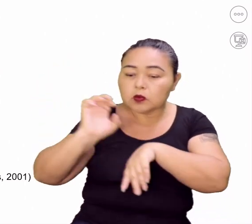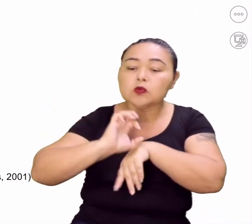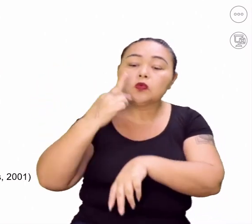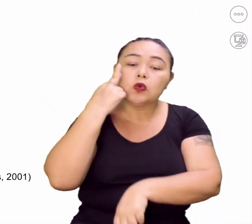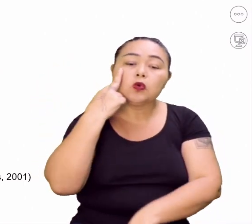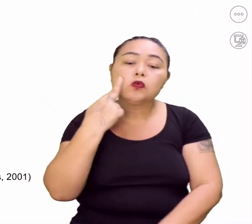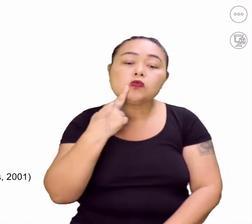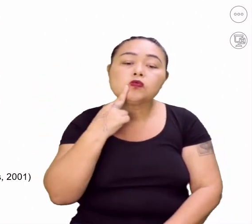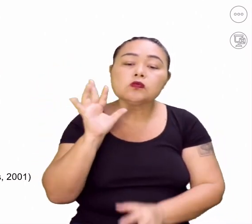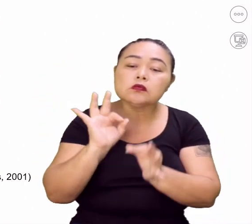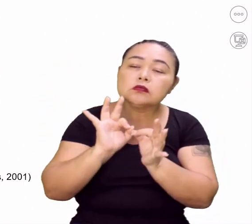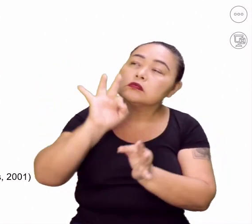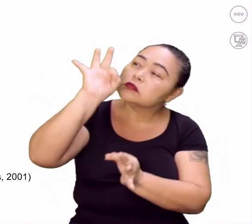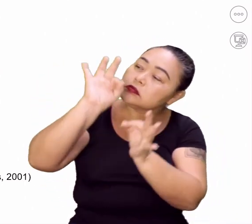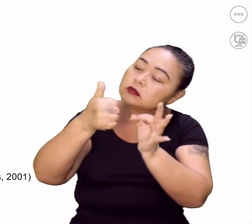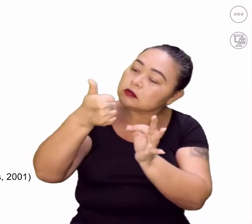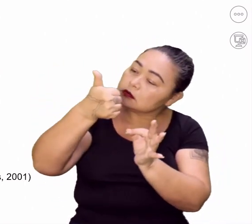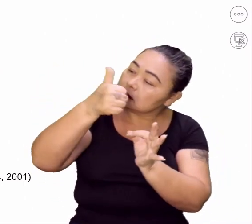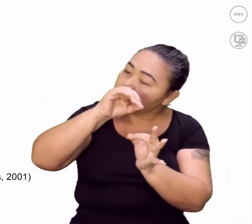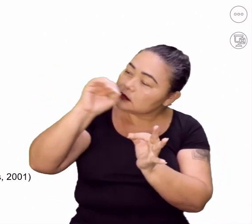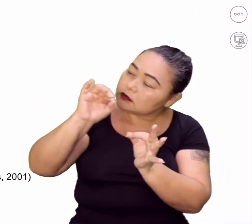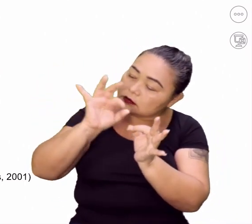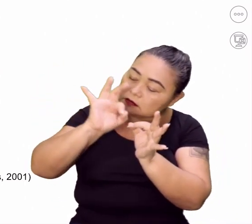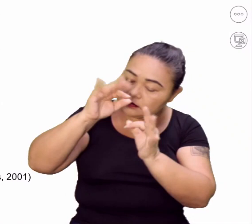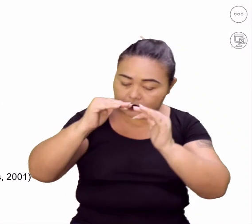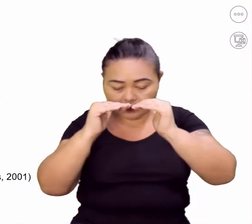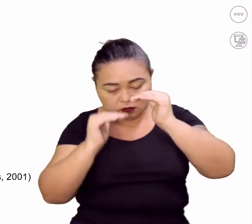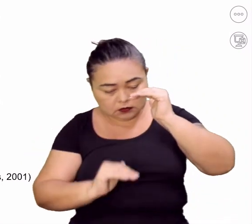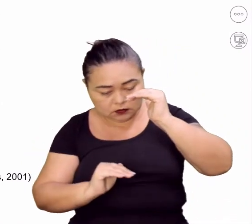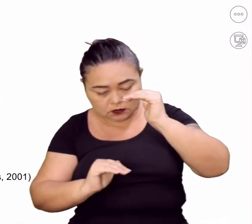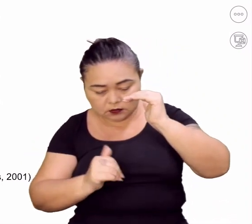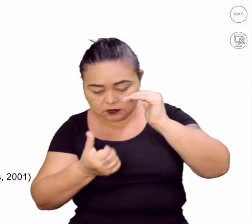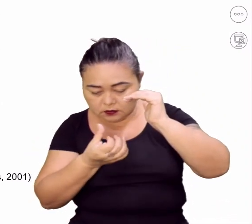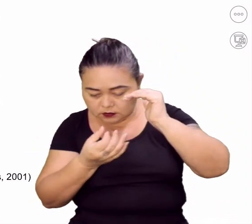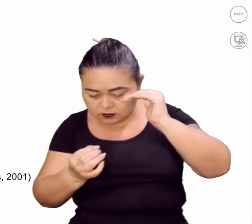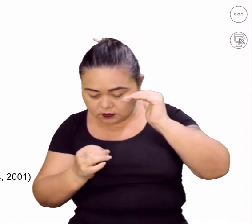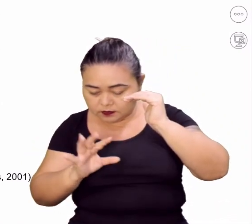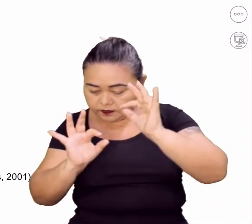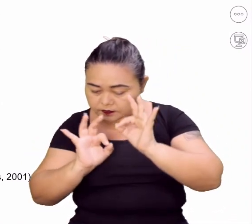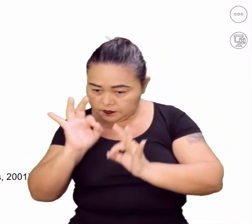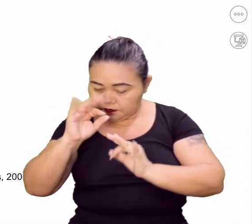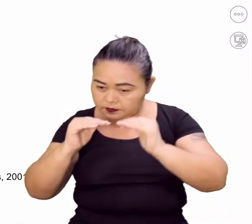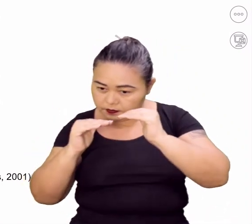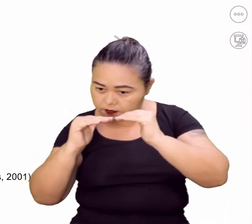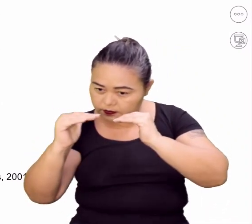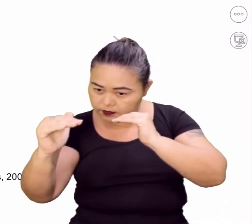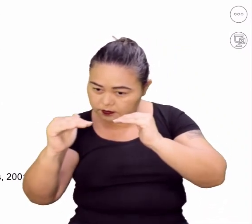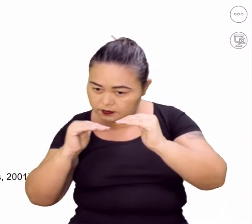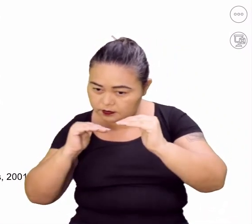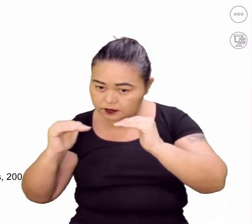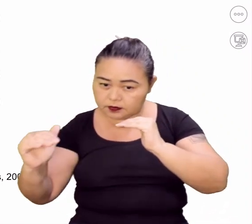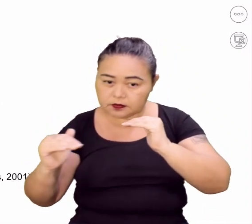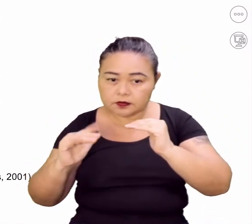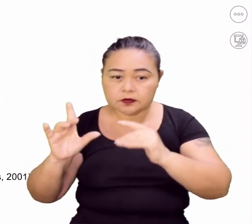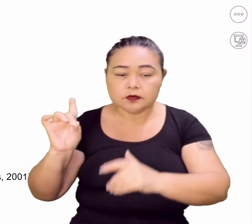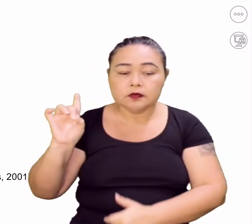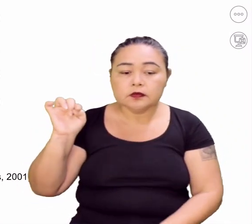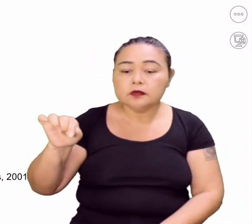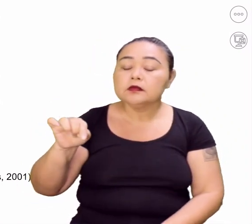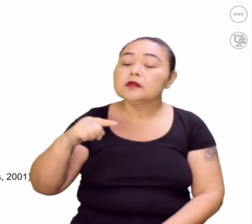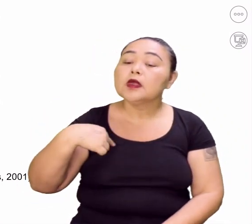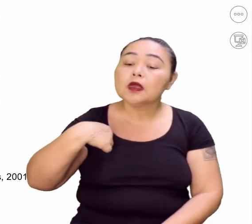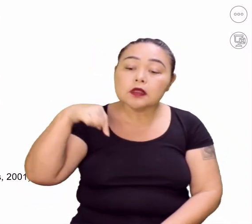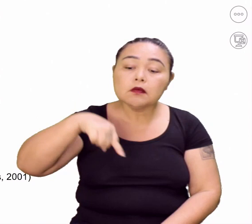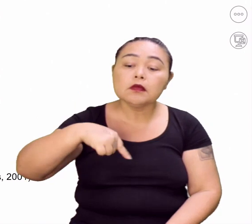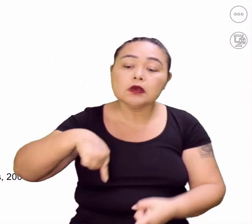Tem altitude acima de 100 metros e abaixo de 600 metros. Ei, professor Jorge, e a planície amazônica a gente vê aqui em Porto